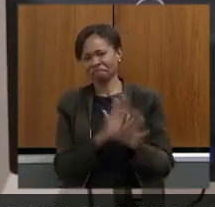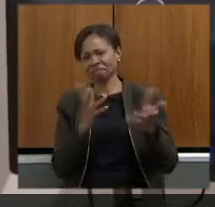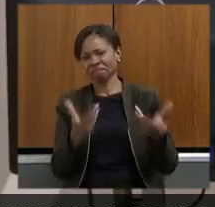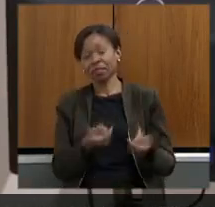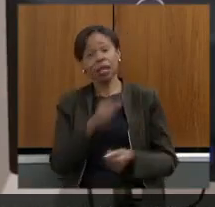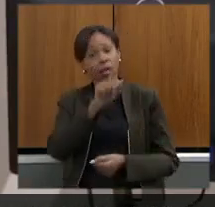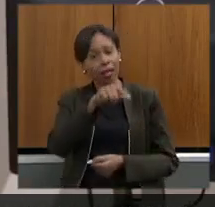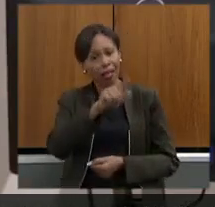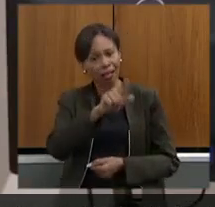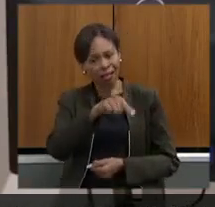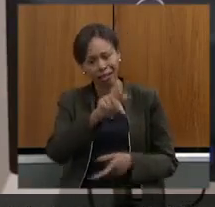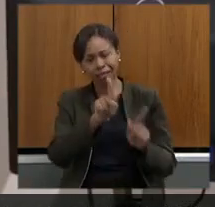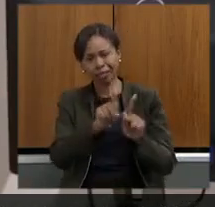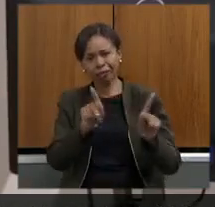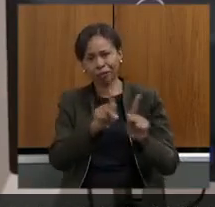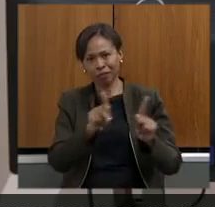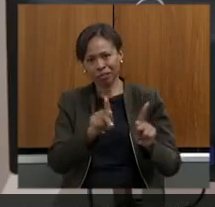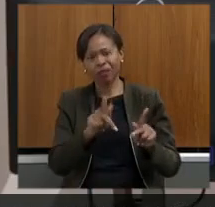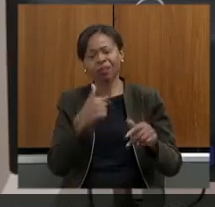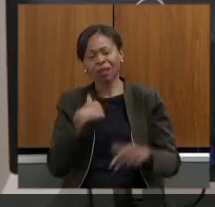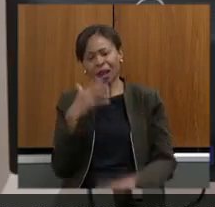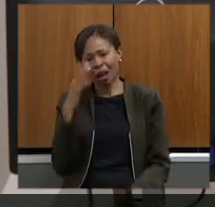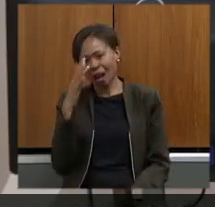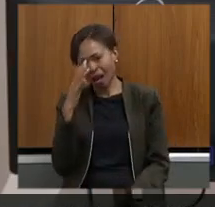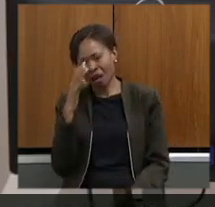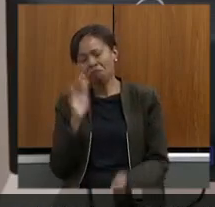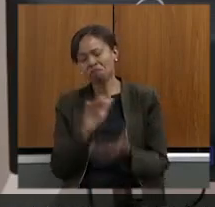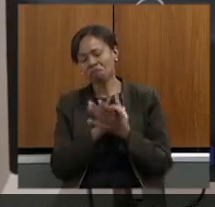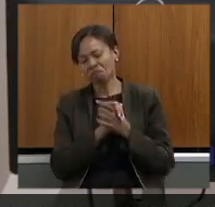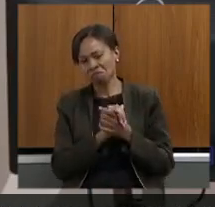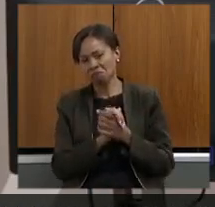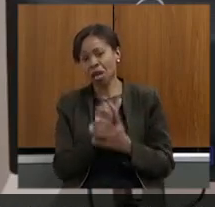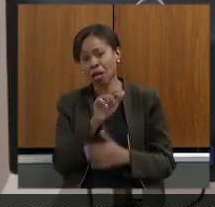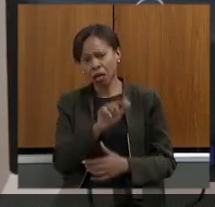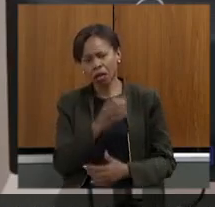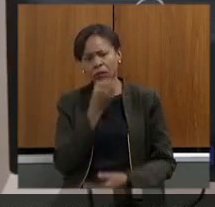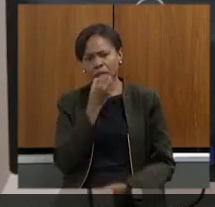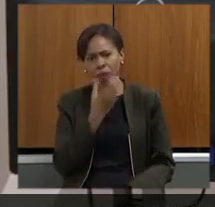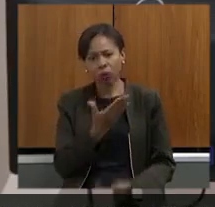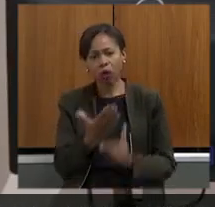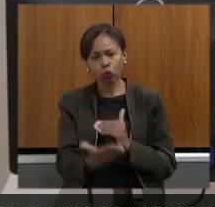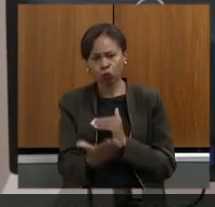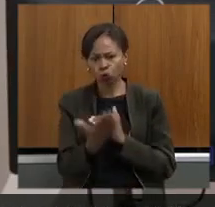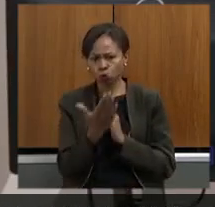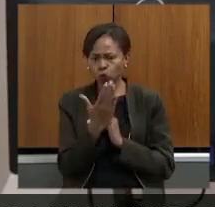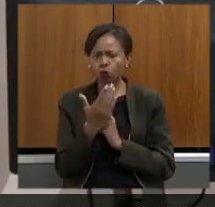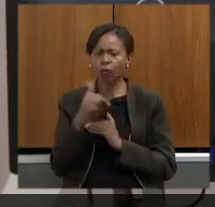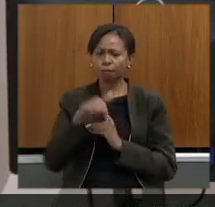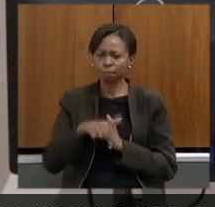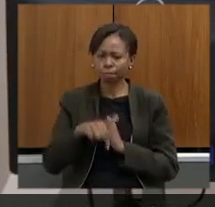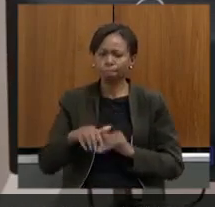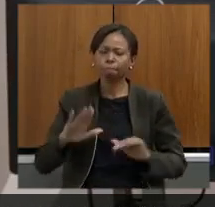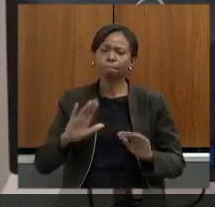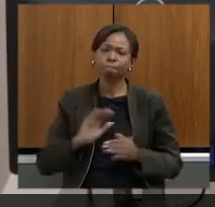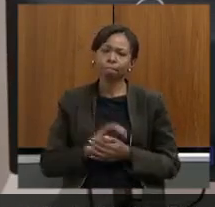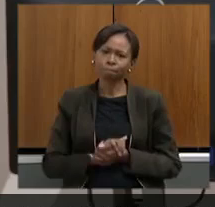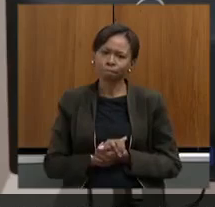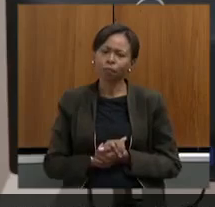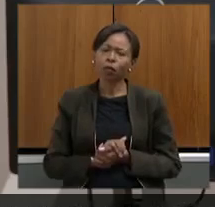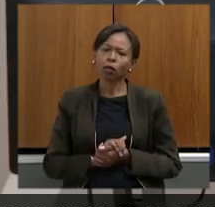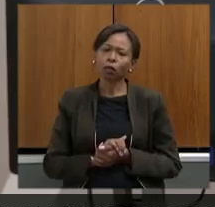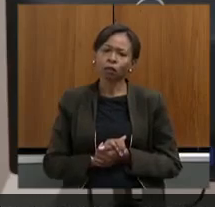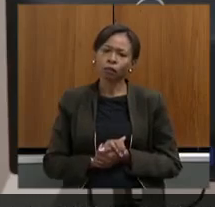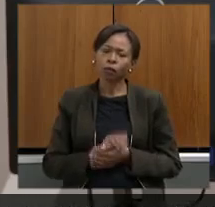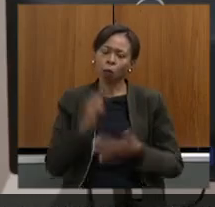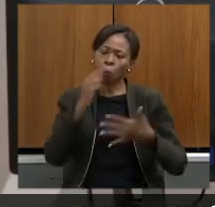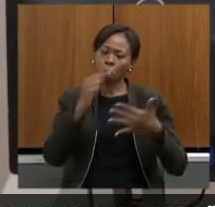professora é uma admiração é grande ela deu uma grande contribuição para nós com dados